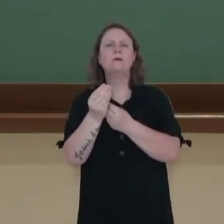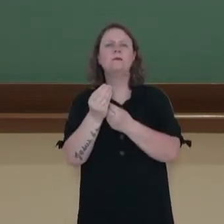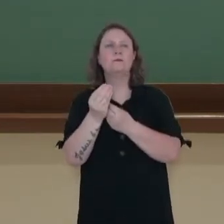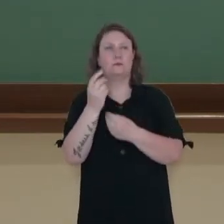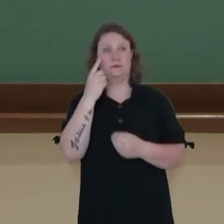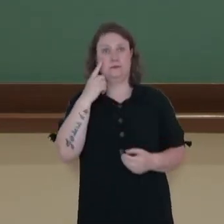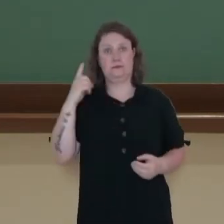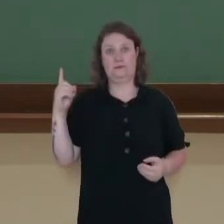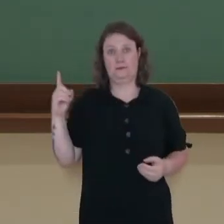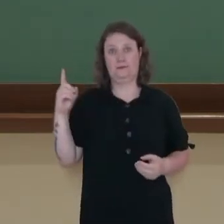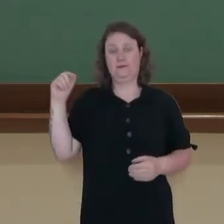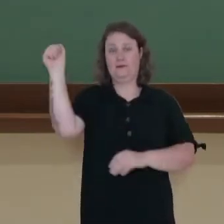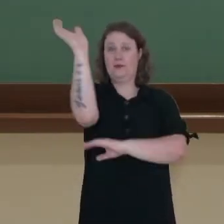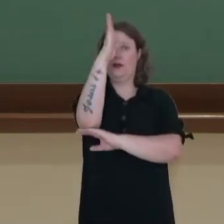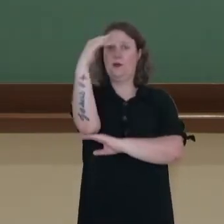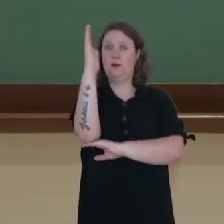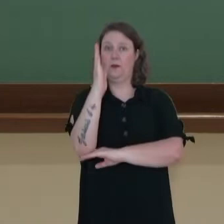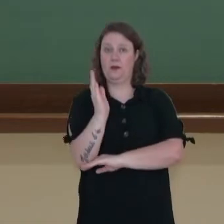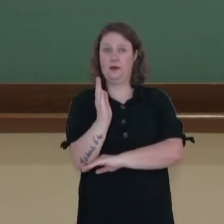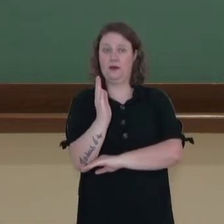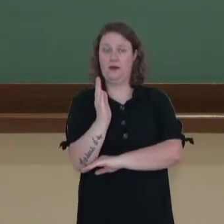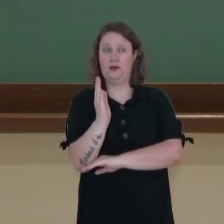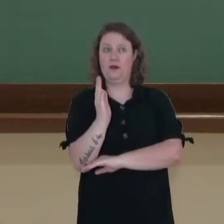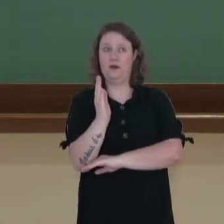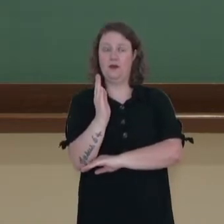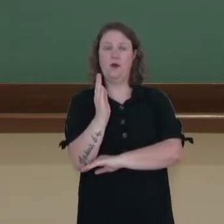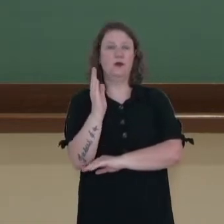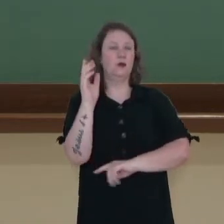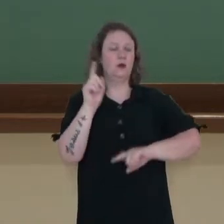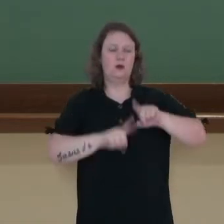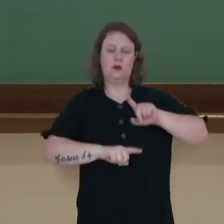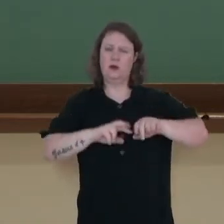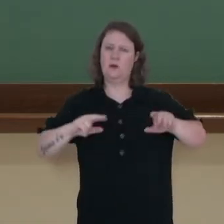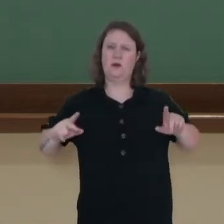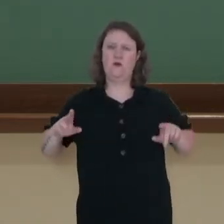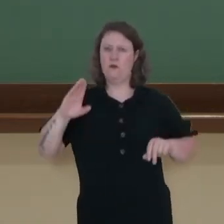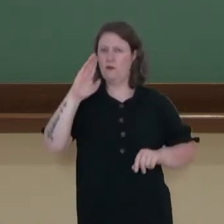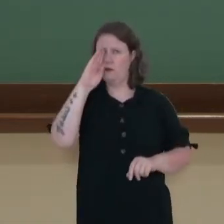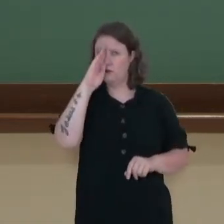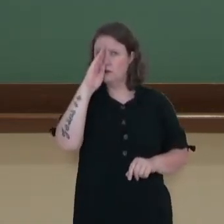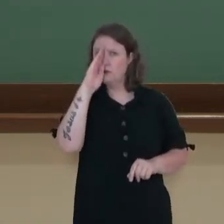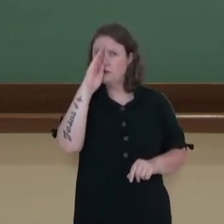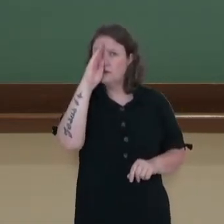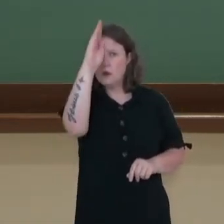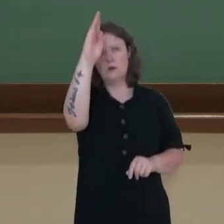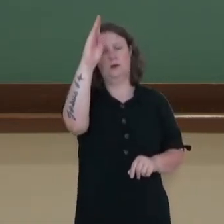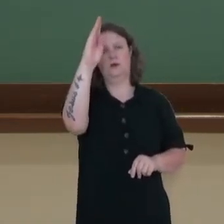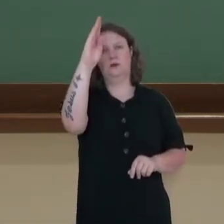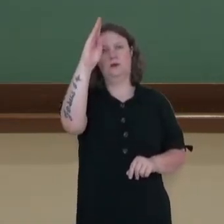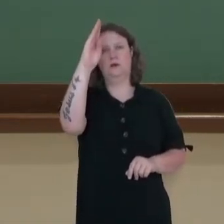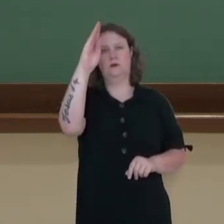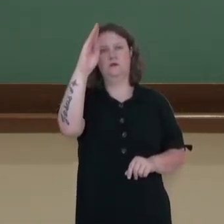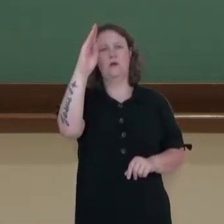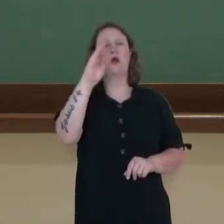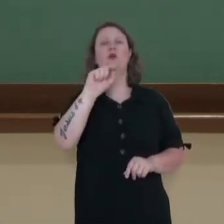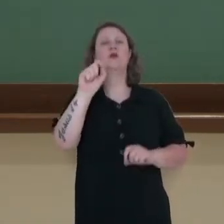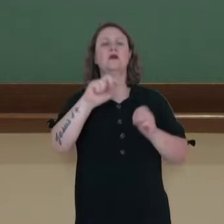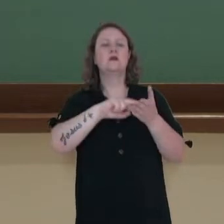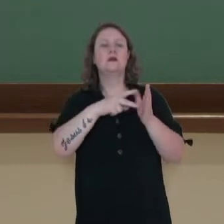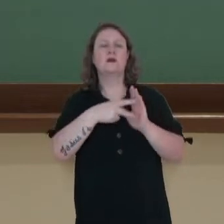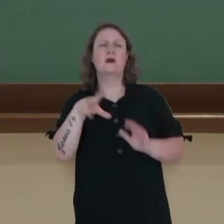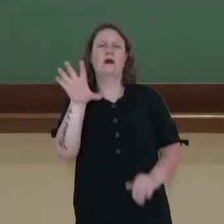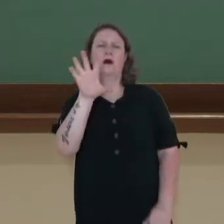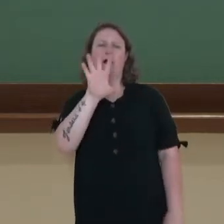Então a bandeira republicana, ela é o elemento decisivo no quadro, que é mostrado como objeto de amor e